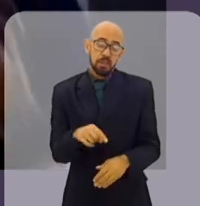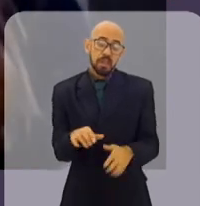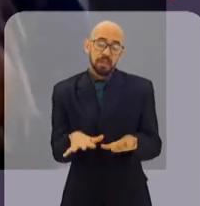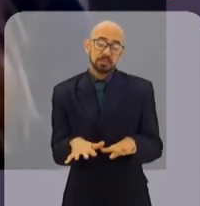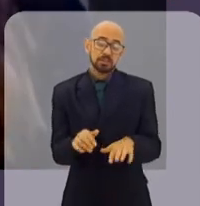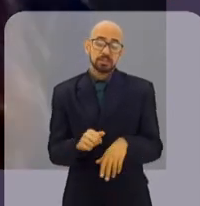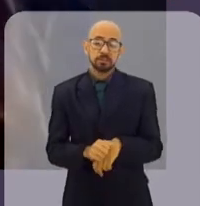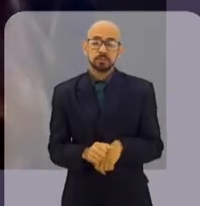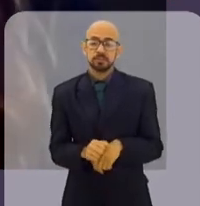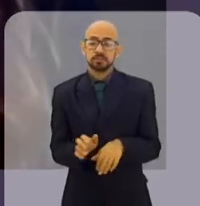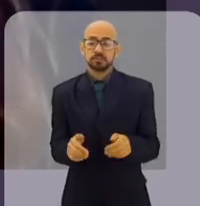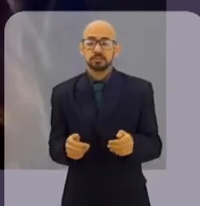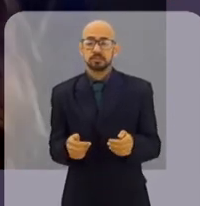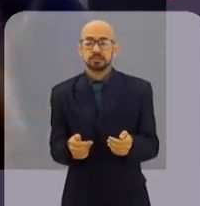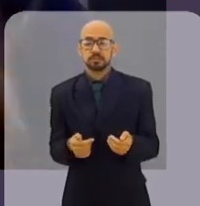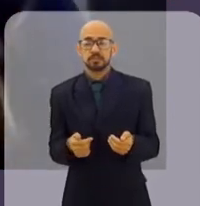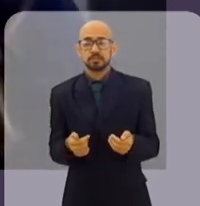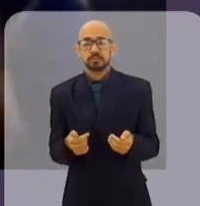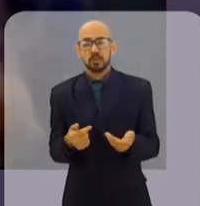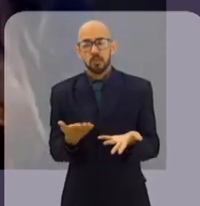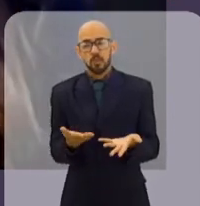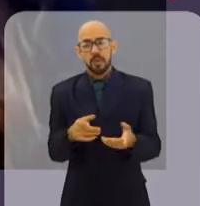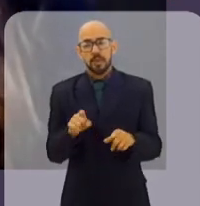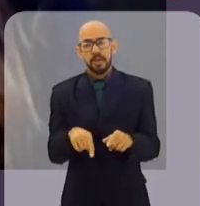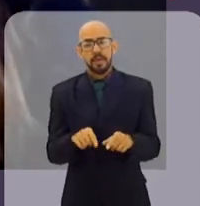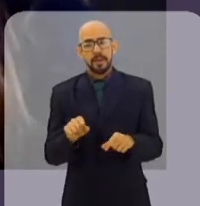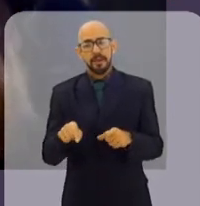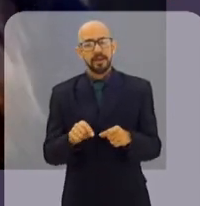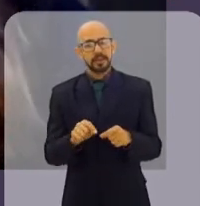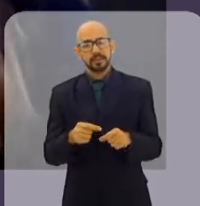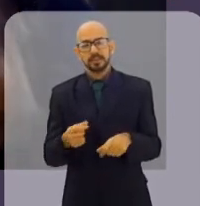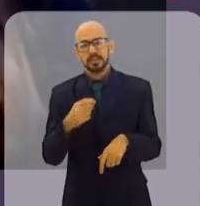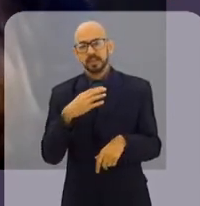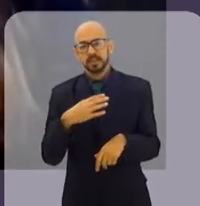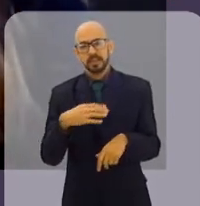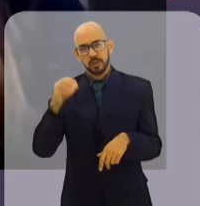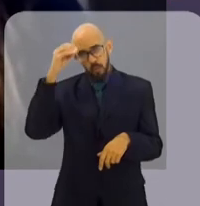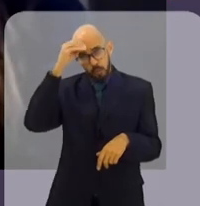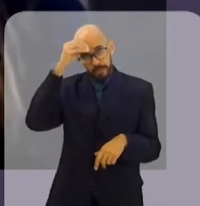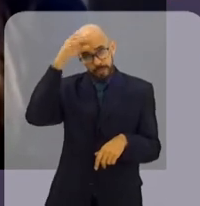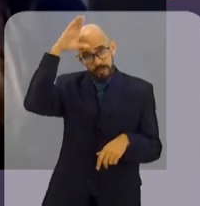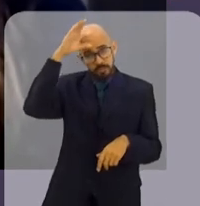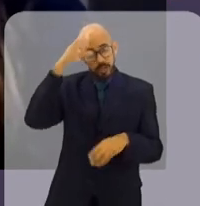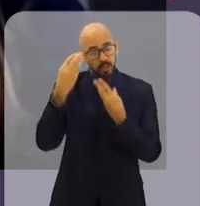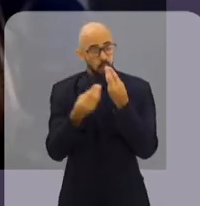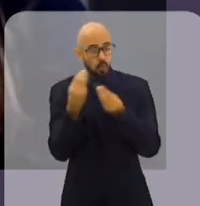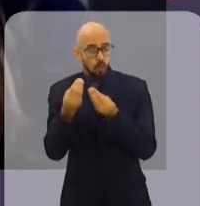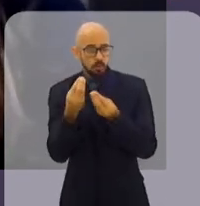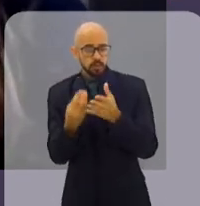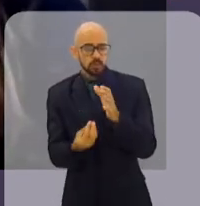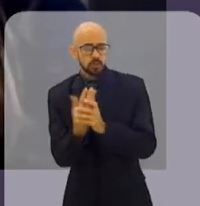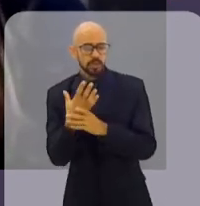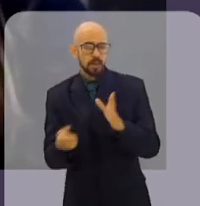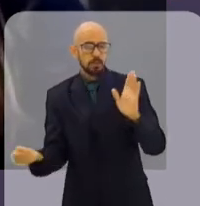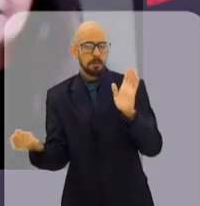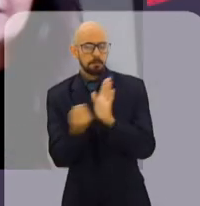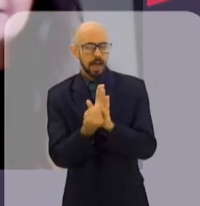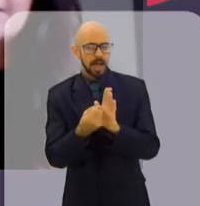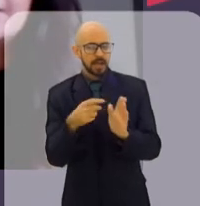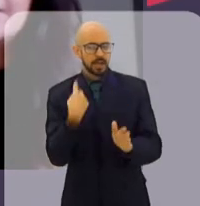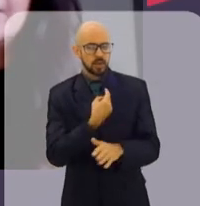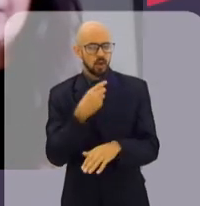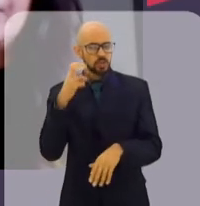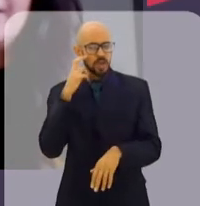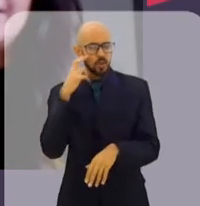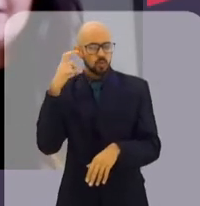desses conhecimentos e o quanto isso impacta na nossa construção cotidiana. E a tua formação